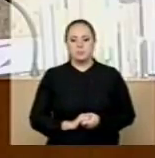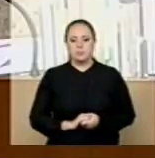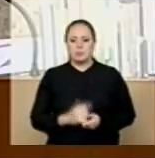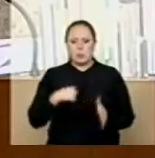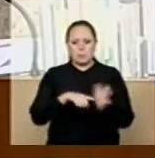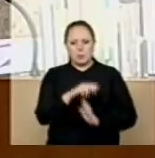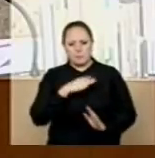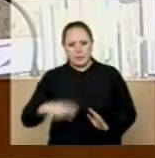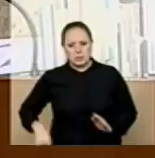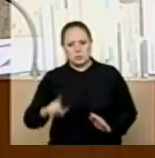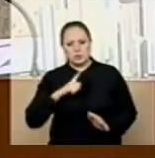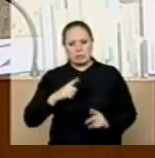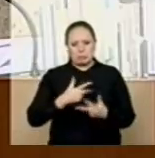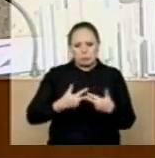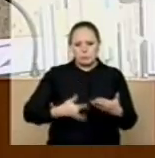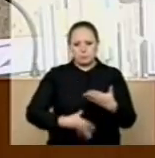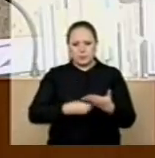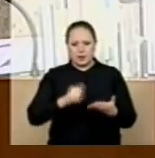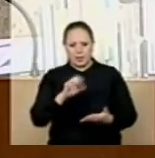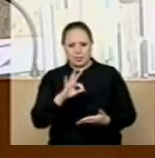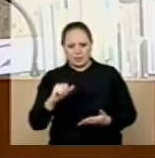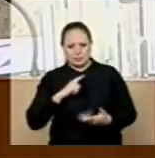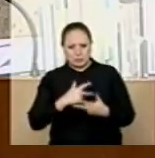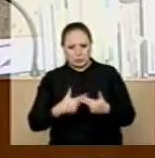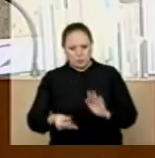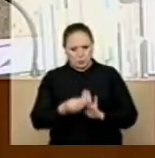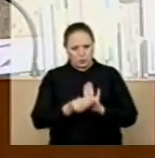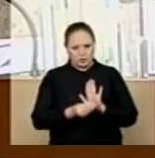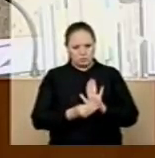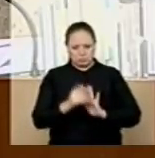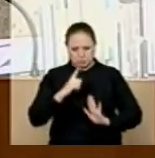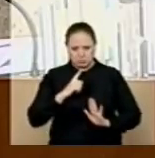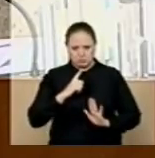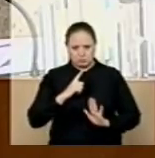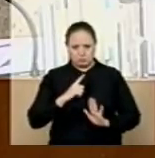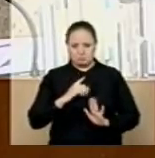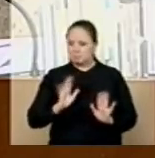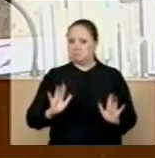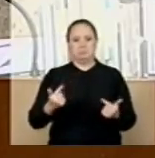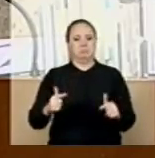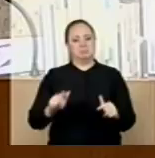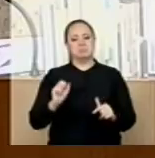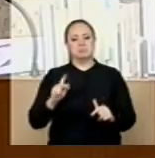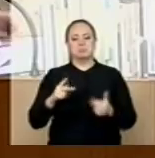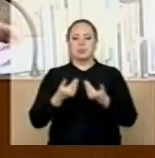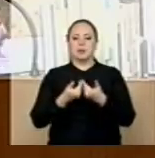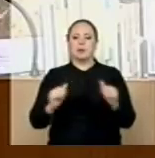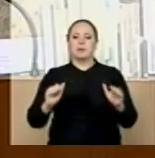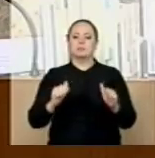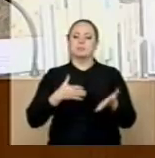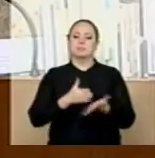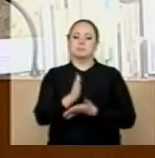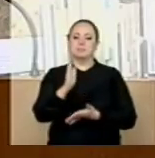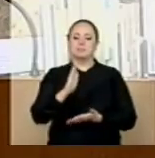senhores ministros se há alguma retificação, verificação, anotação, observação a fazer sobre a ata, não havendo, declaro-a